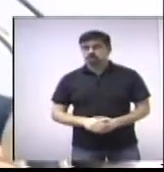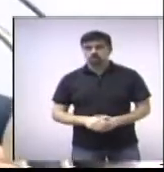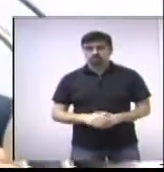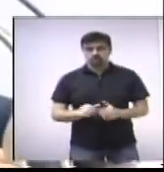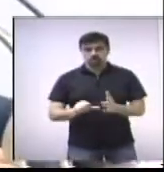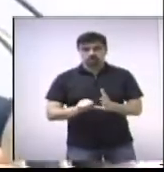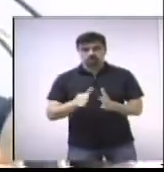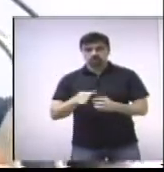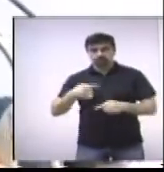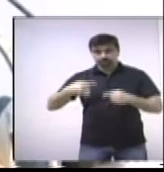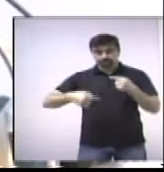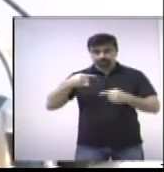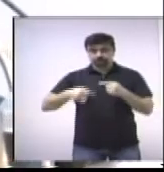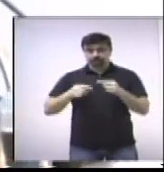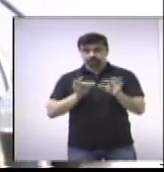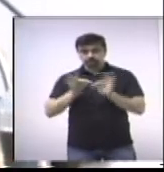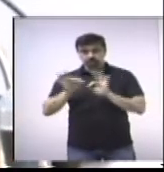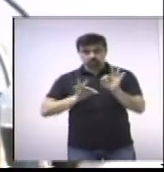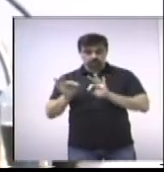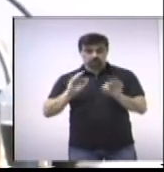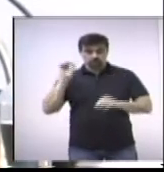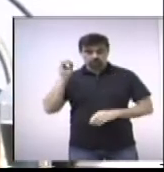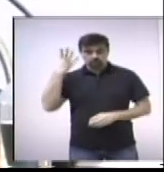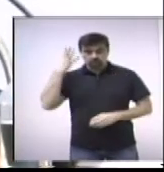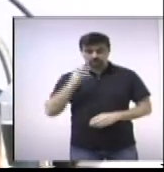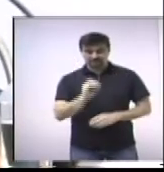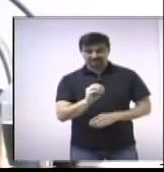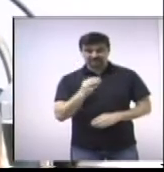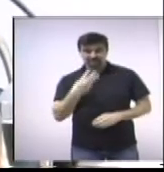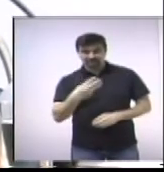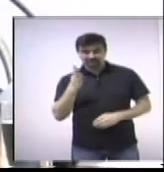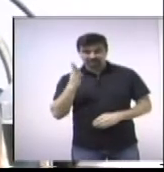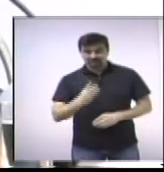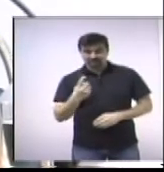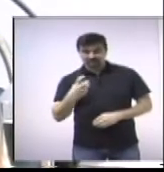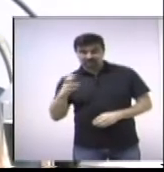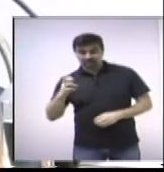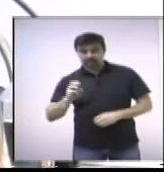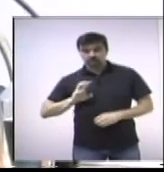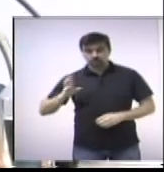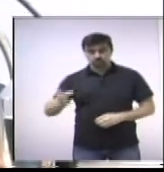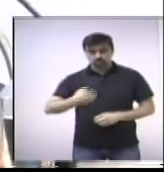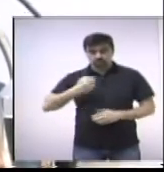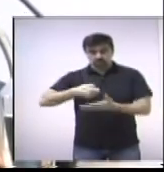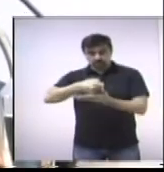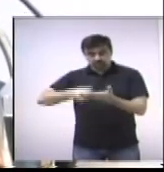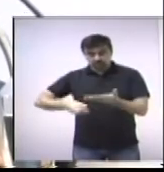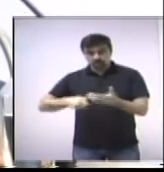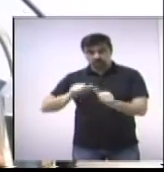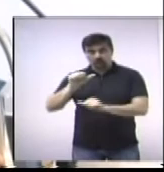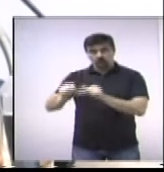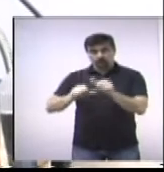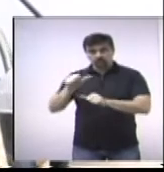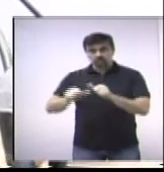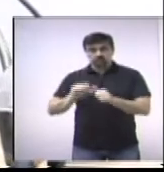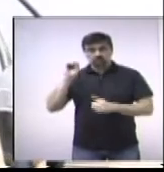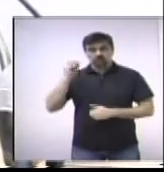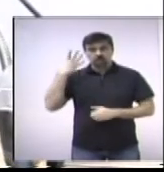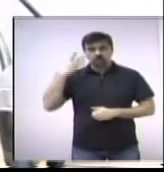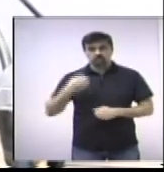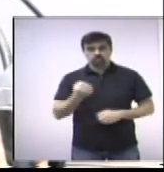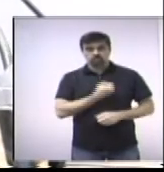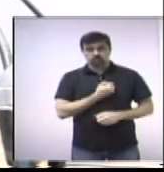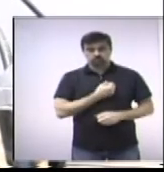Primeira discussão do projeto de resolução número 03/2015 do vereador Tiguila Paz, que dispõe sobre a alteração parcial da resolução